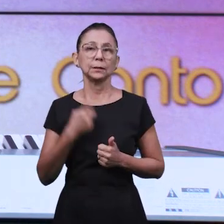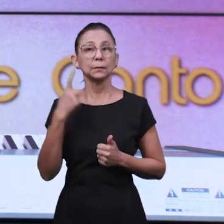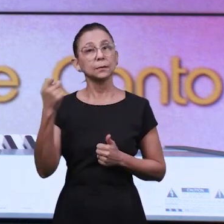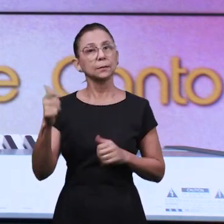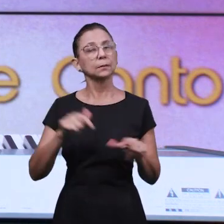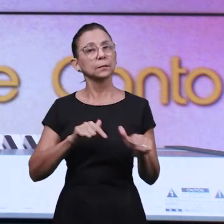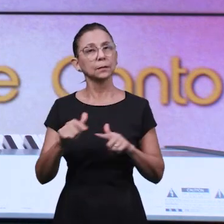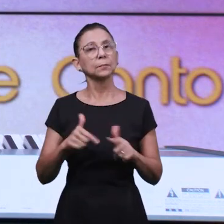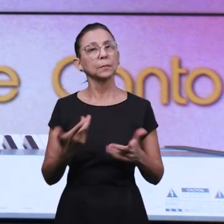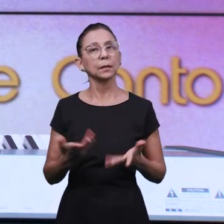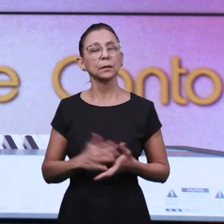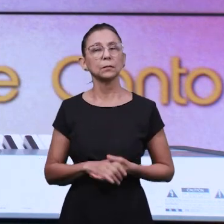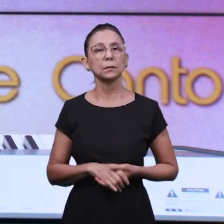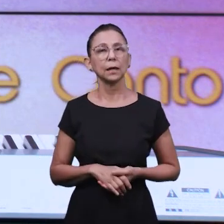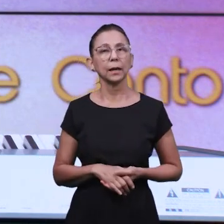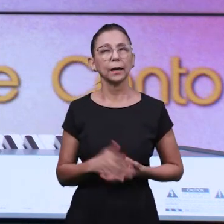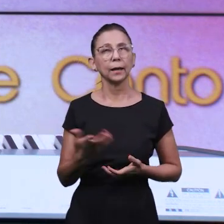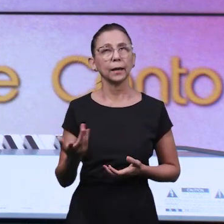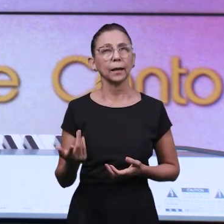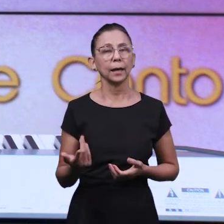muito interessante de